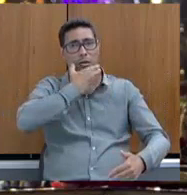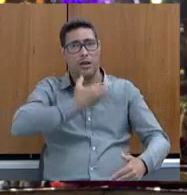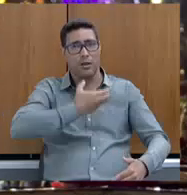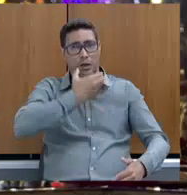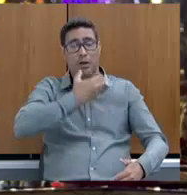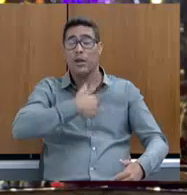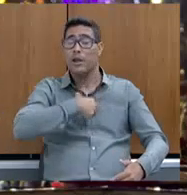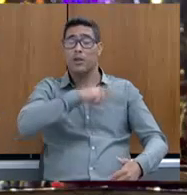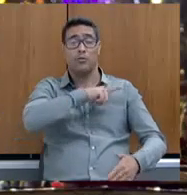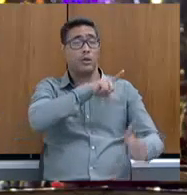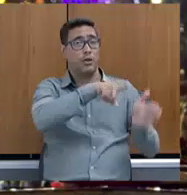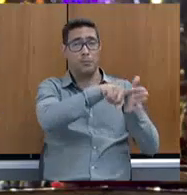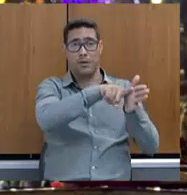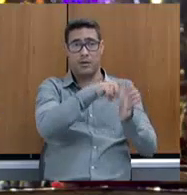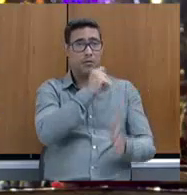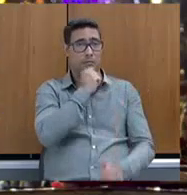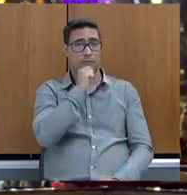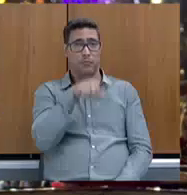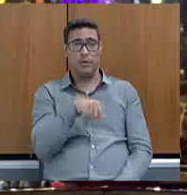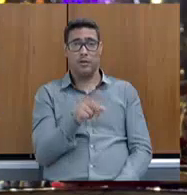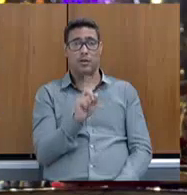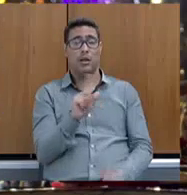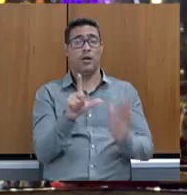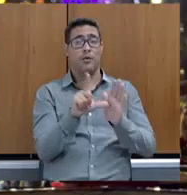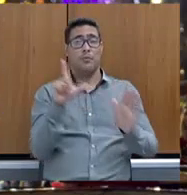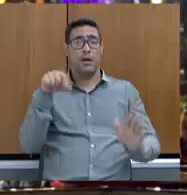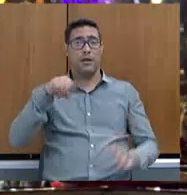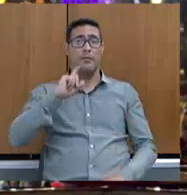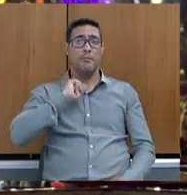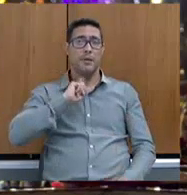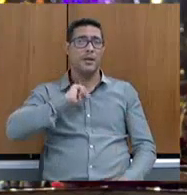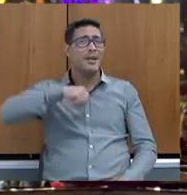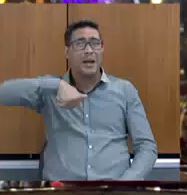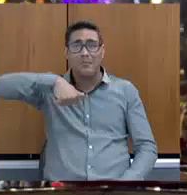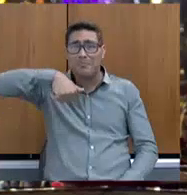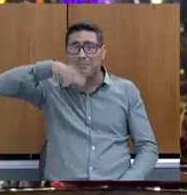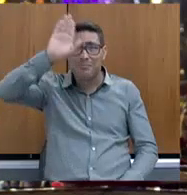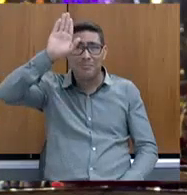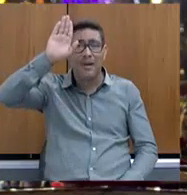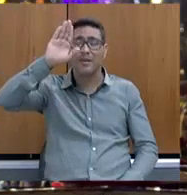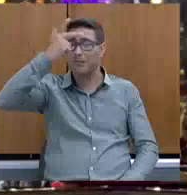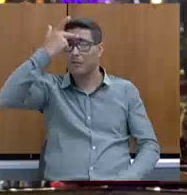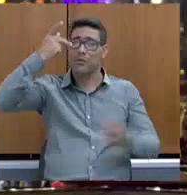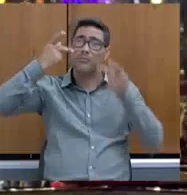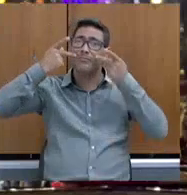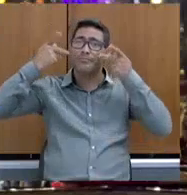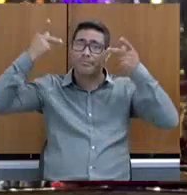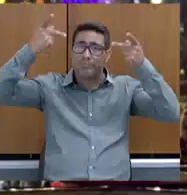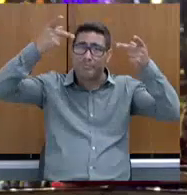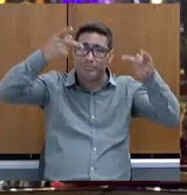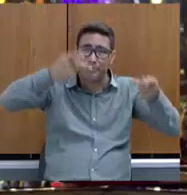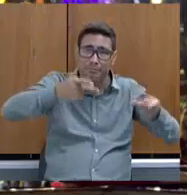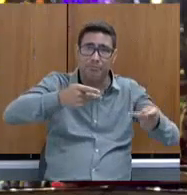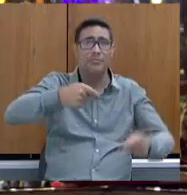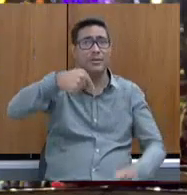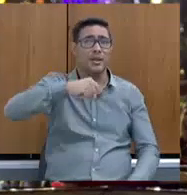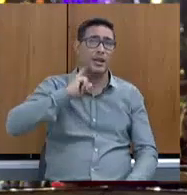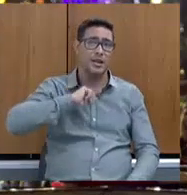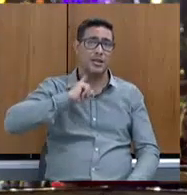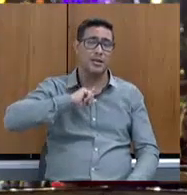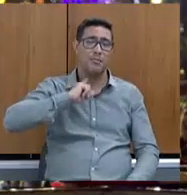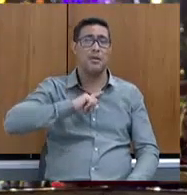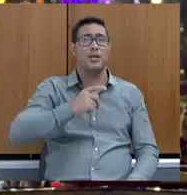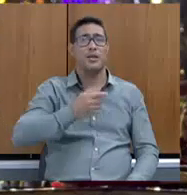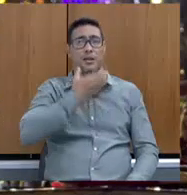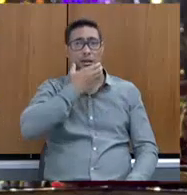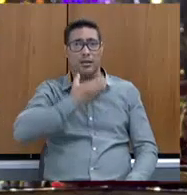isso porque eu ainda não tem pesquisa Deputado Bosco mas Minas Gerais é o maior destino de Natal do Brasil hoje porque eu